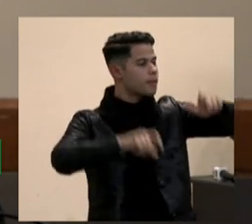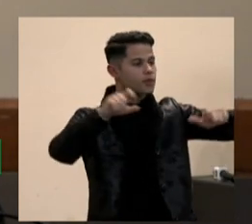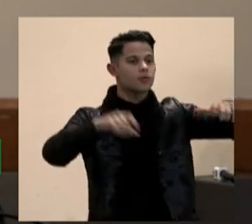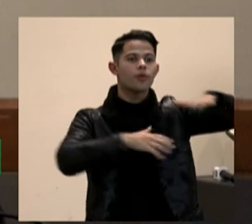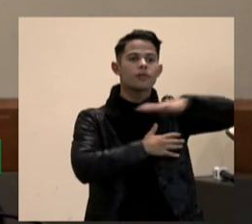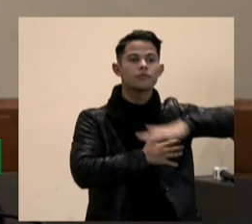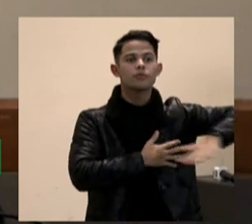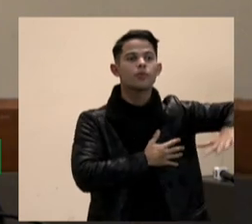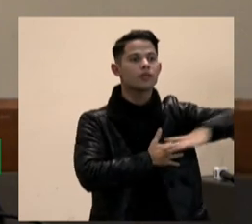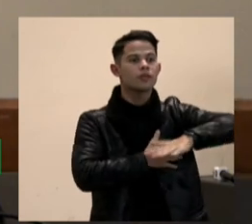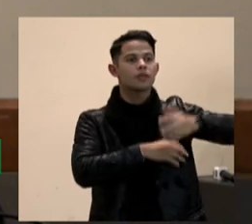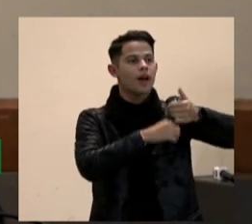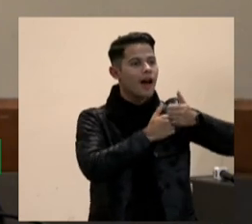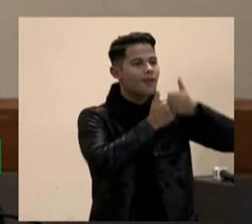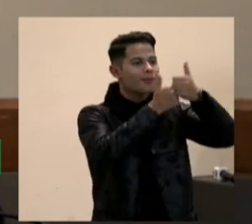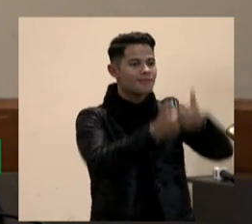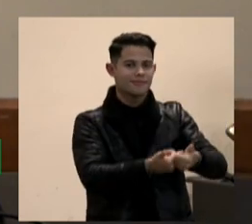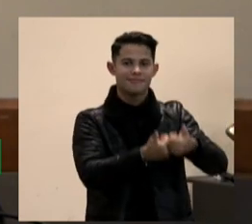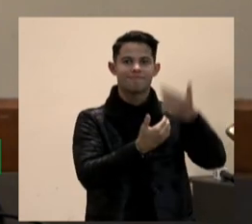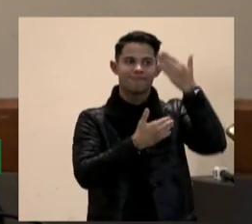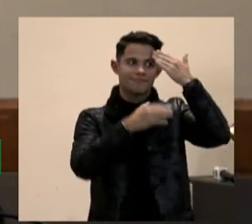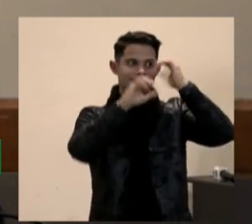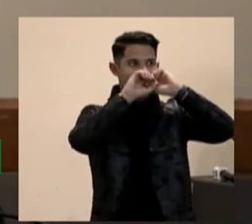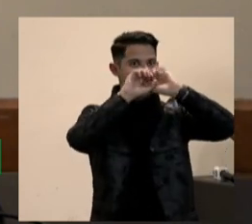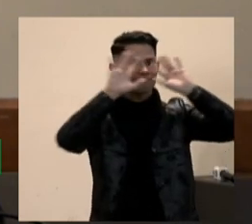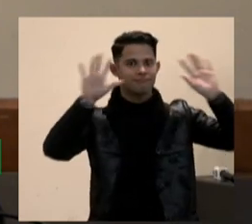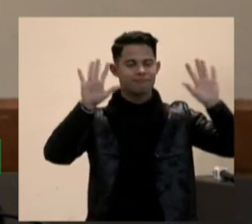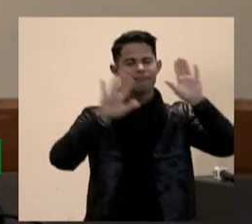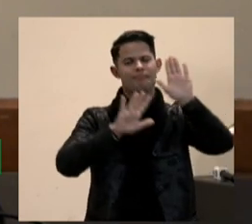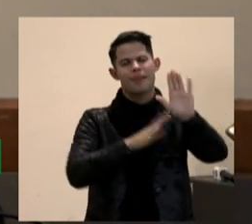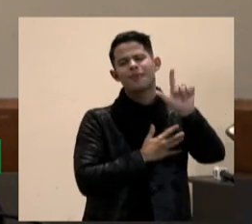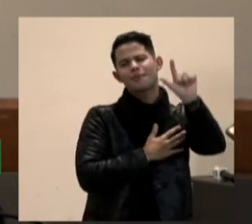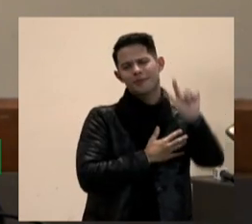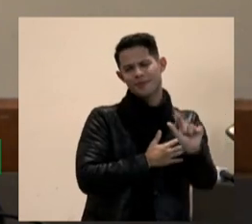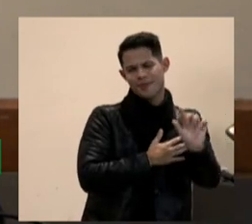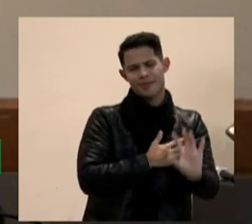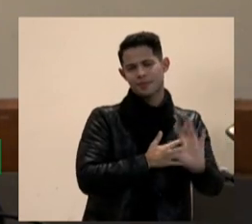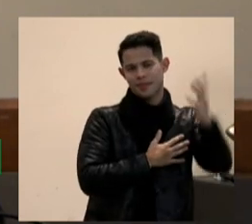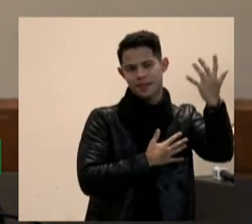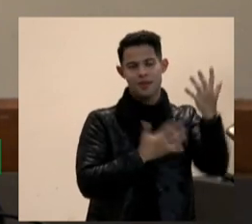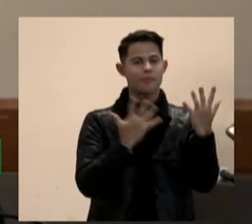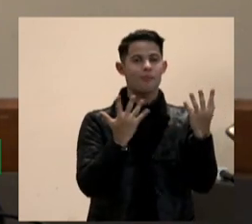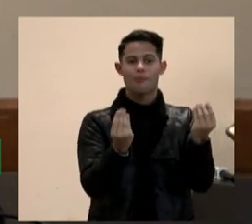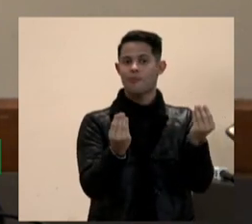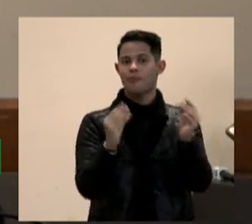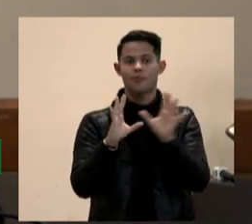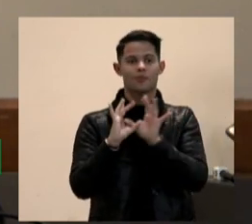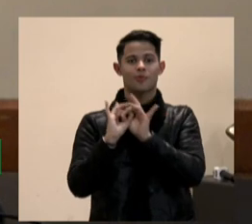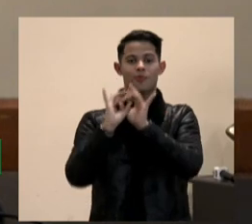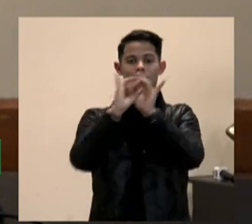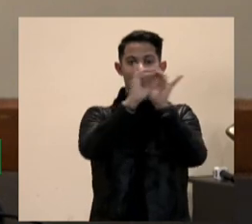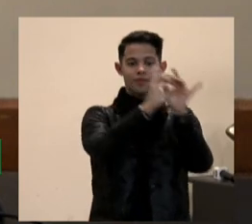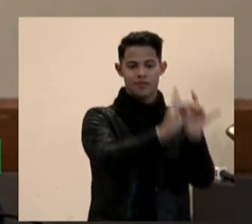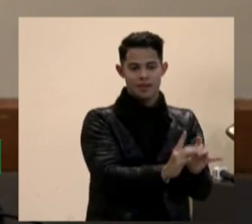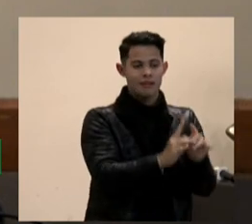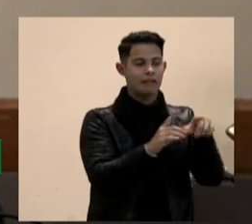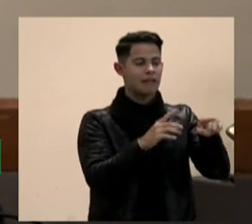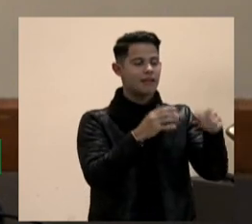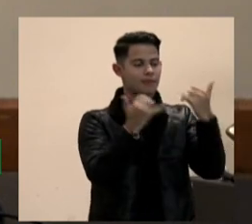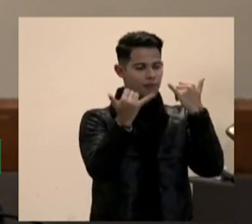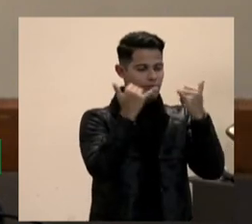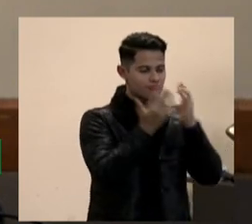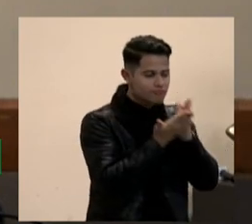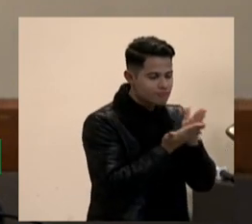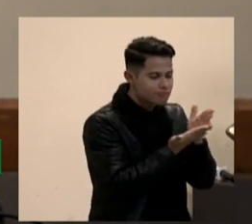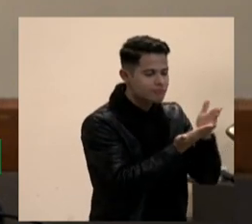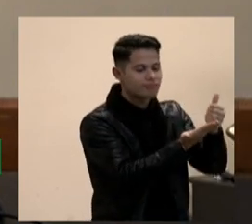né? Mas isso, de fato, pouco ocorre, né? Em muitos contextos, esses dados eles são apresentados de um modo que, inclusive, é difícil